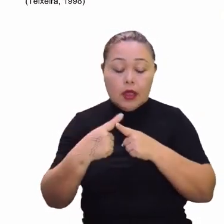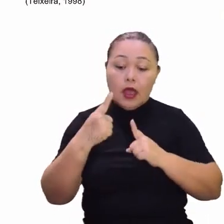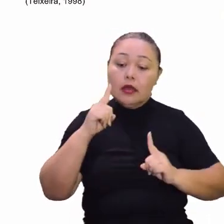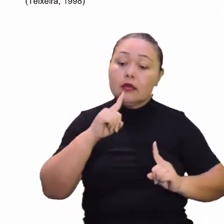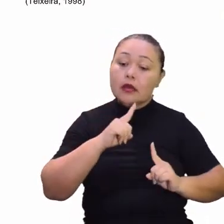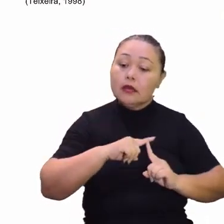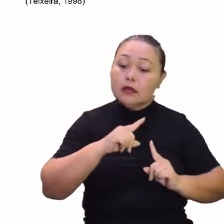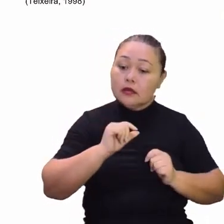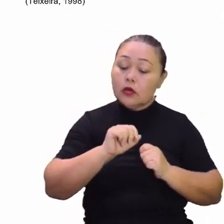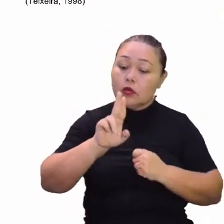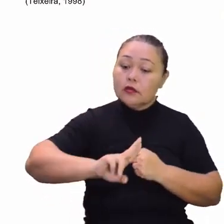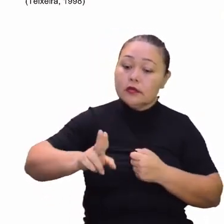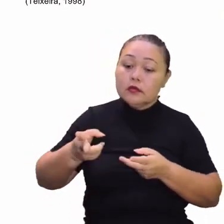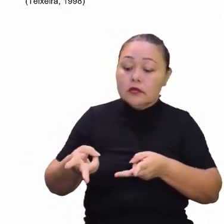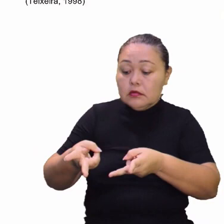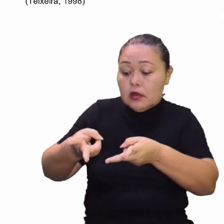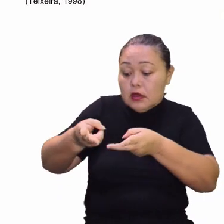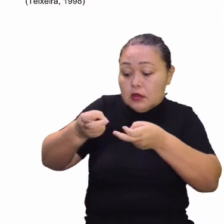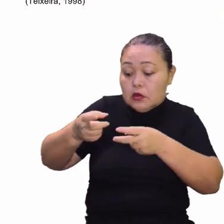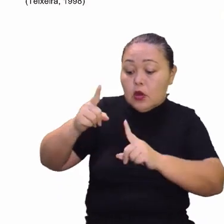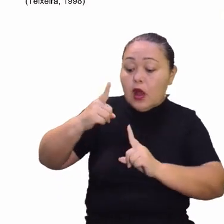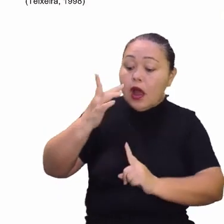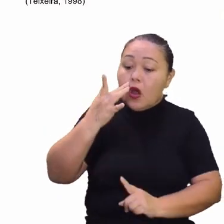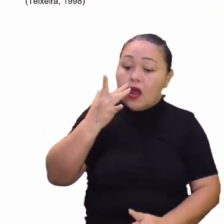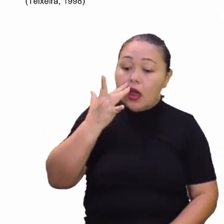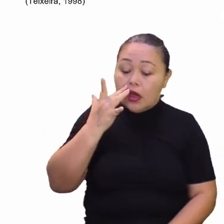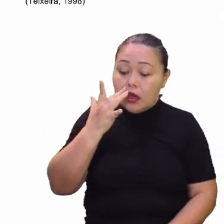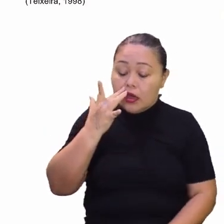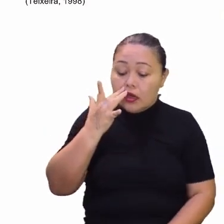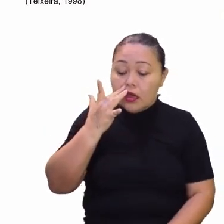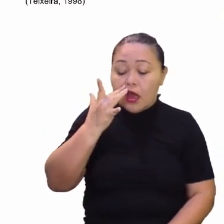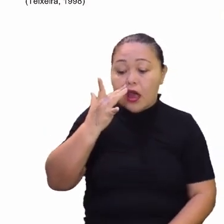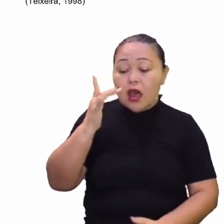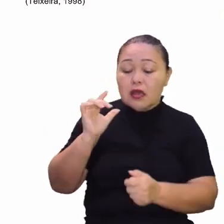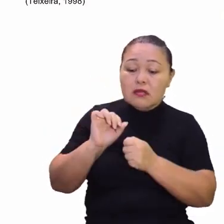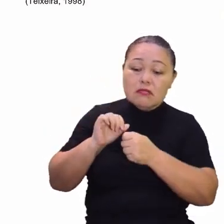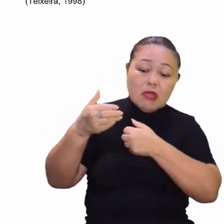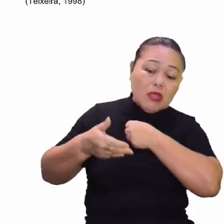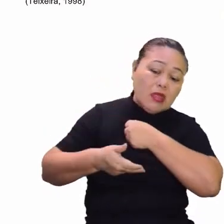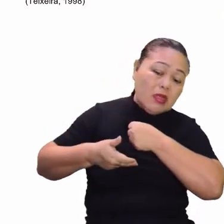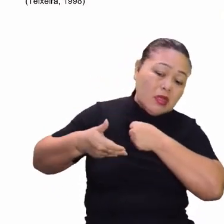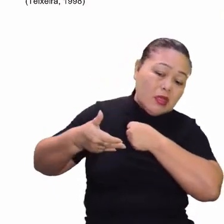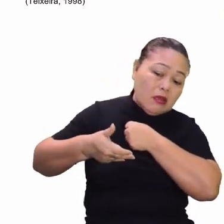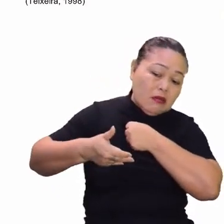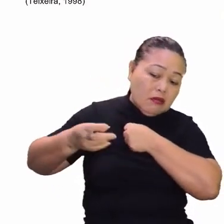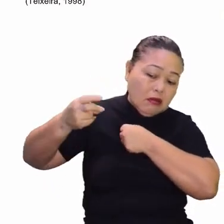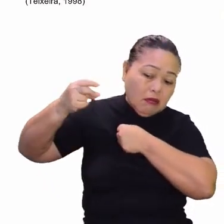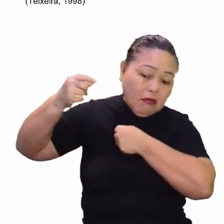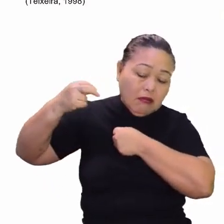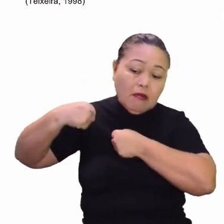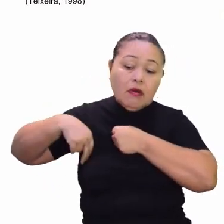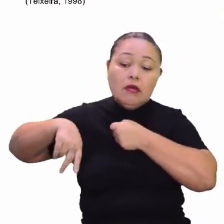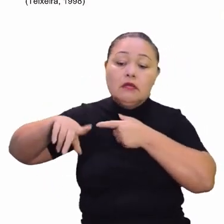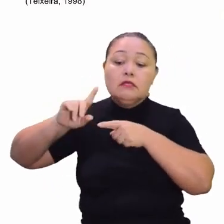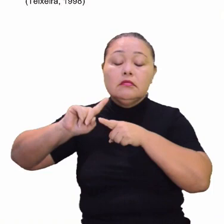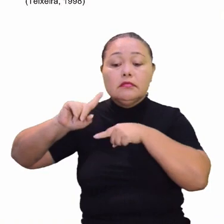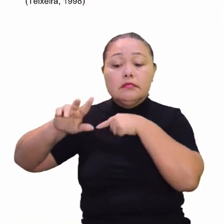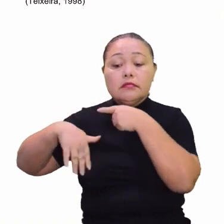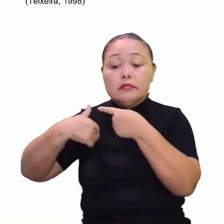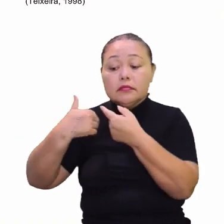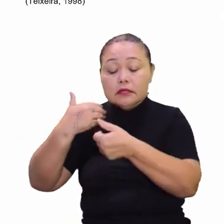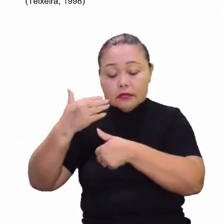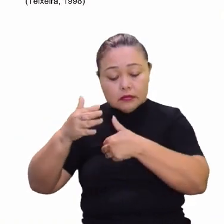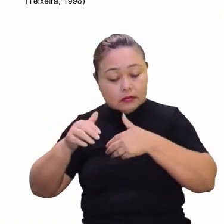que eles utilizavam para a retirada desse ouro eram técnicas rudimentares. Exato. Muito bem. E então eles